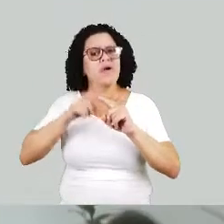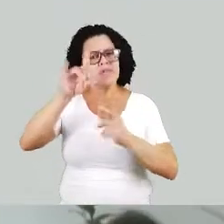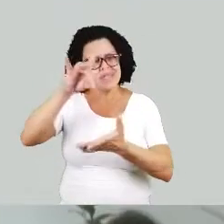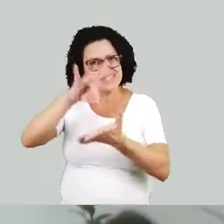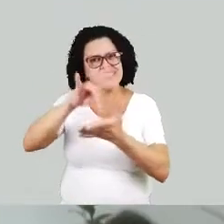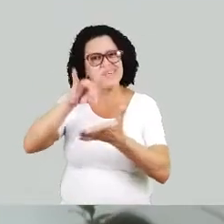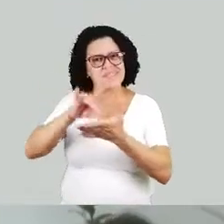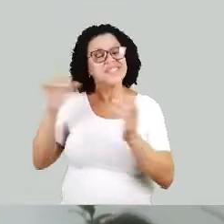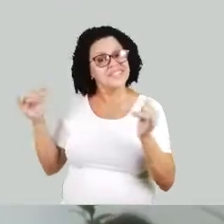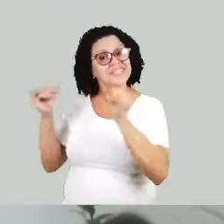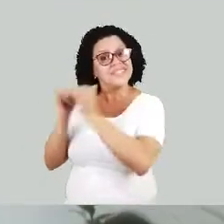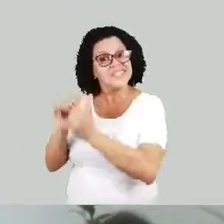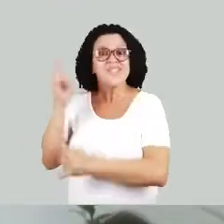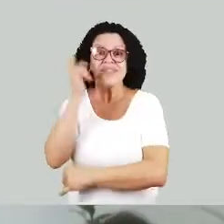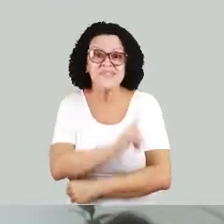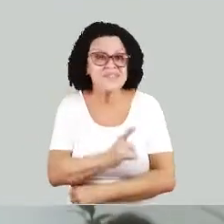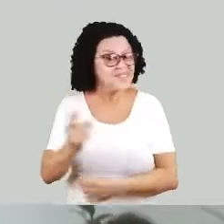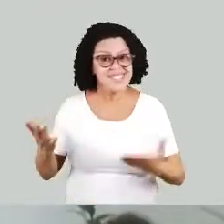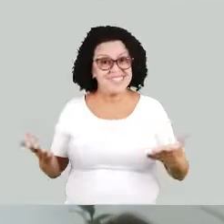perdoa.